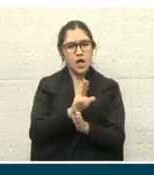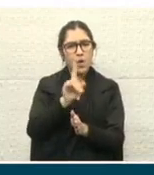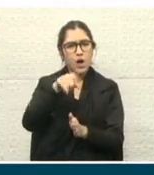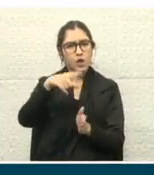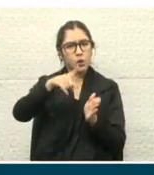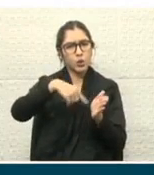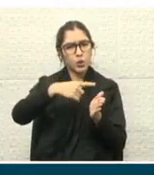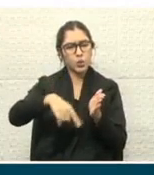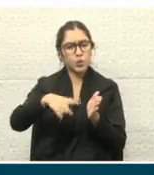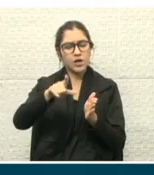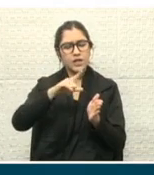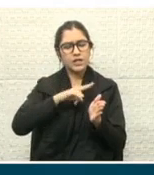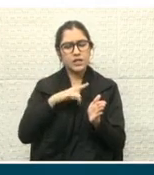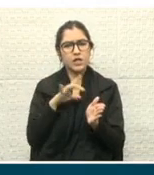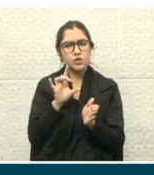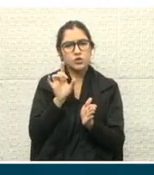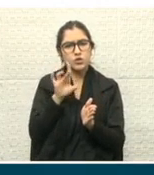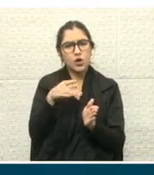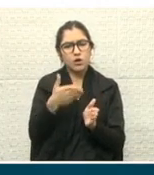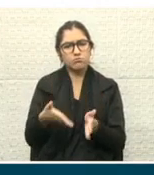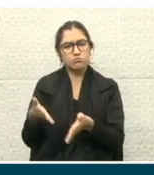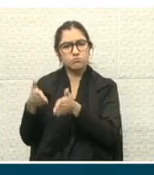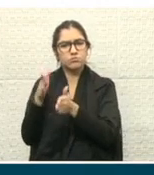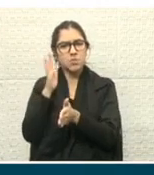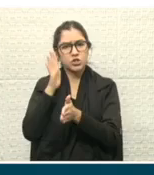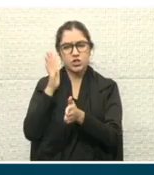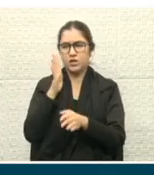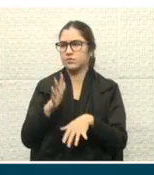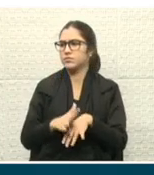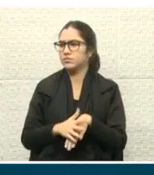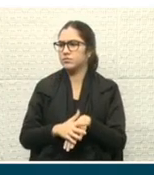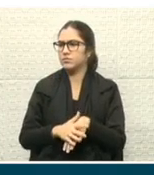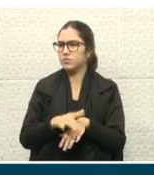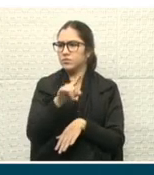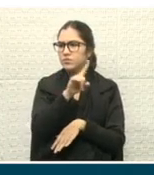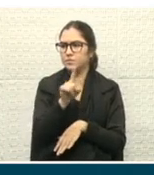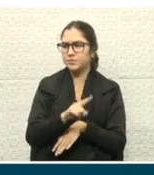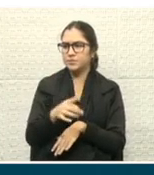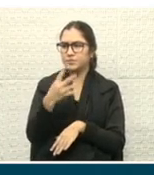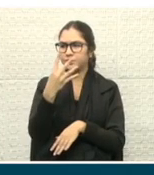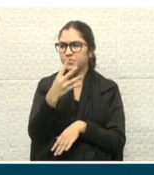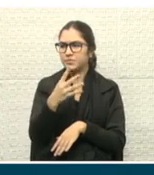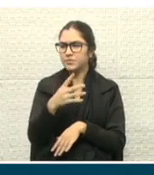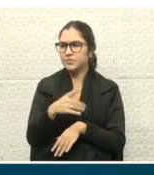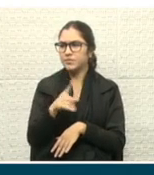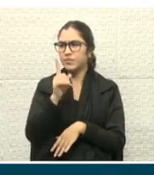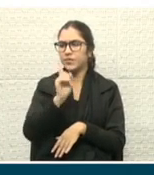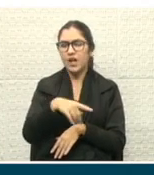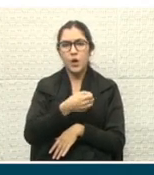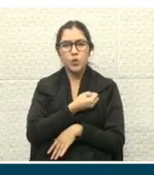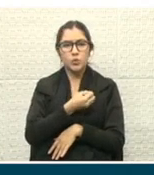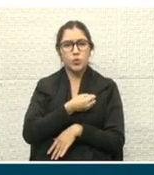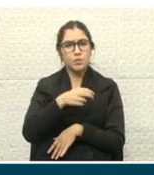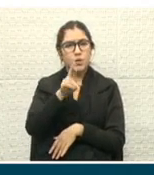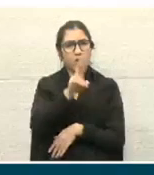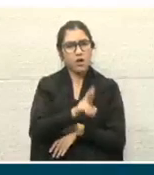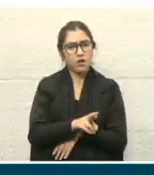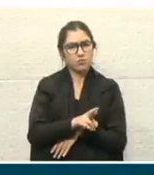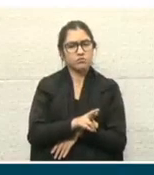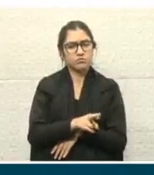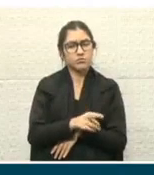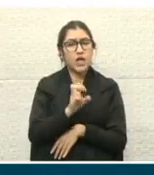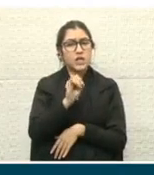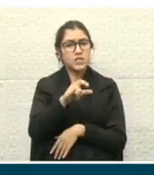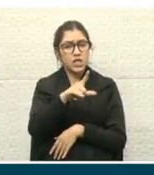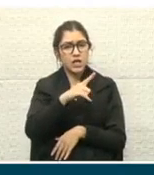é nula. Ele é composto apenas por parte imaginária. O Z4 ele é um número real.